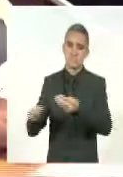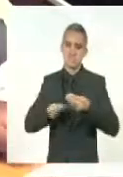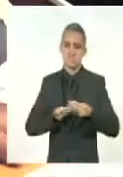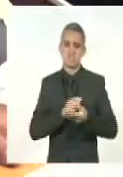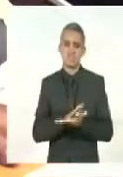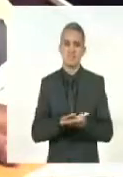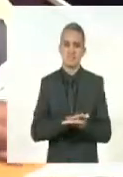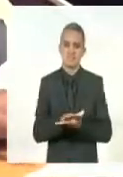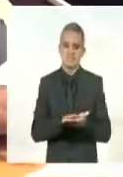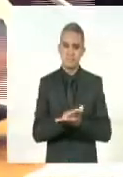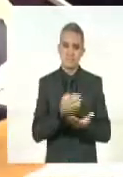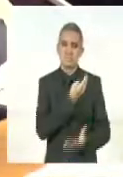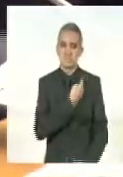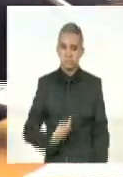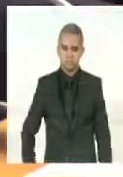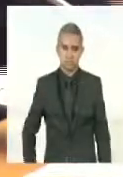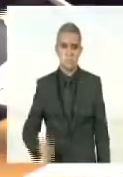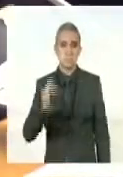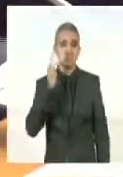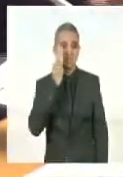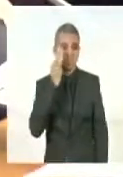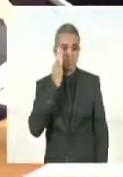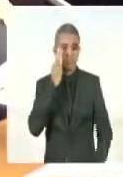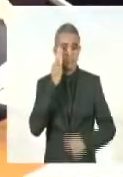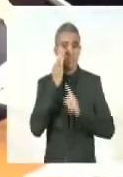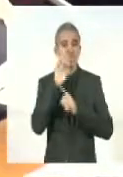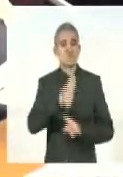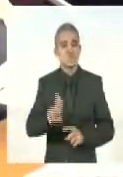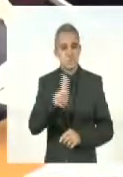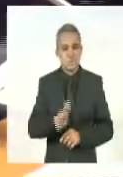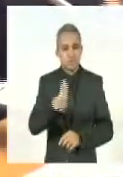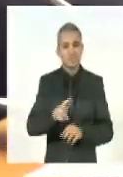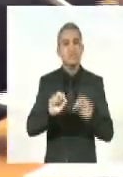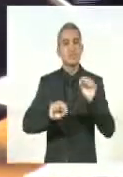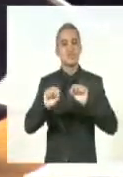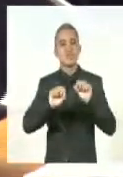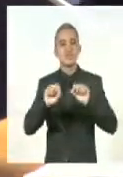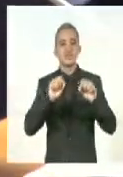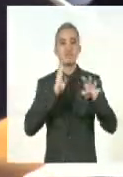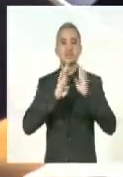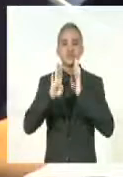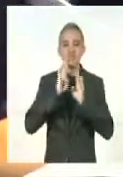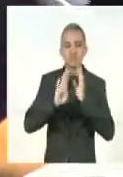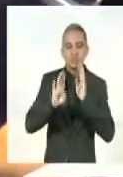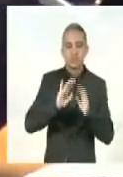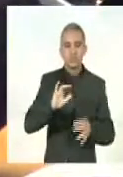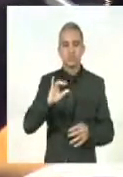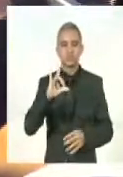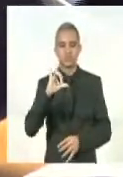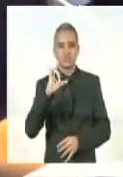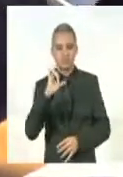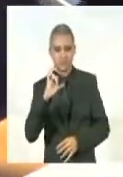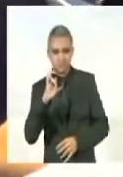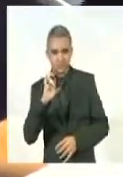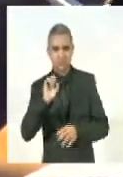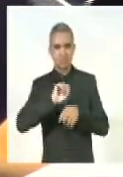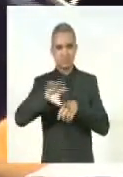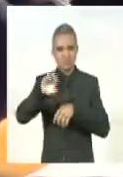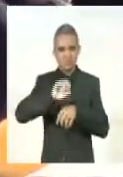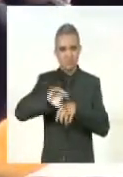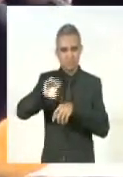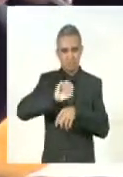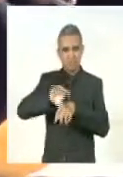Flávio Dino é o zero e vezeiro de redes sociais, de Twitter, enfim. Eu aqui queria fazer esse pedido a